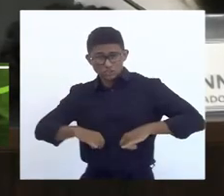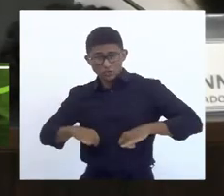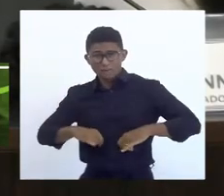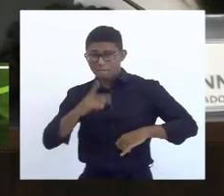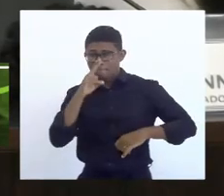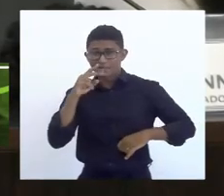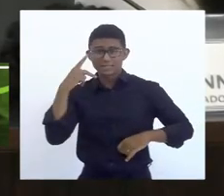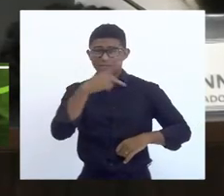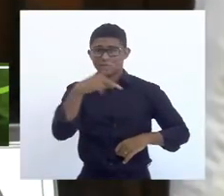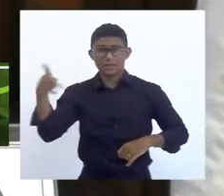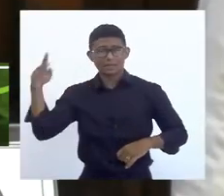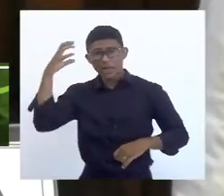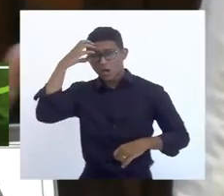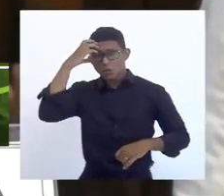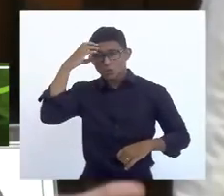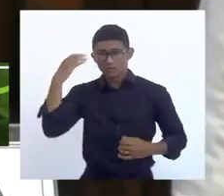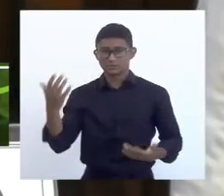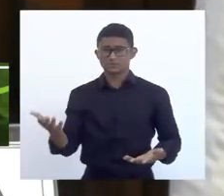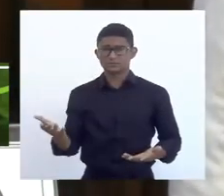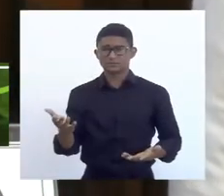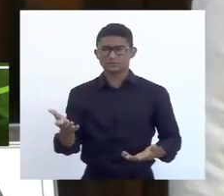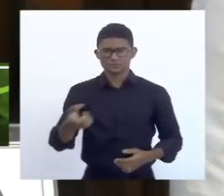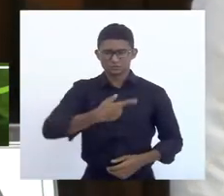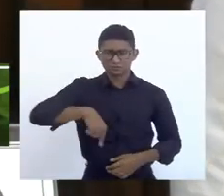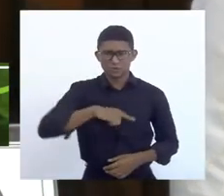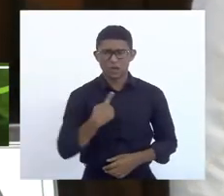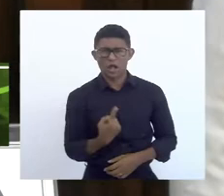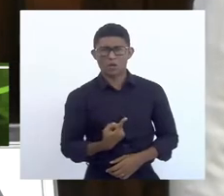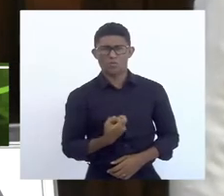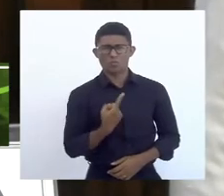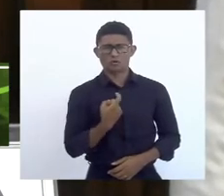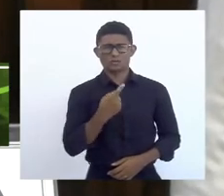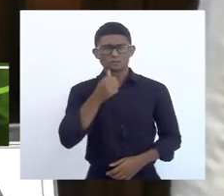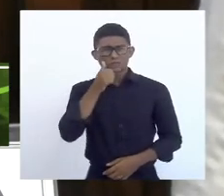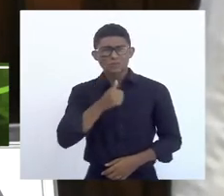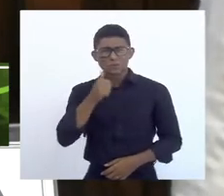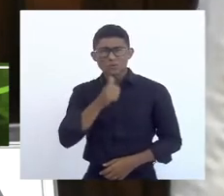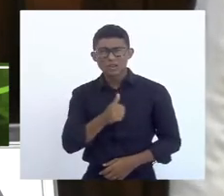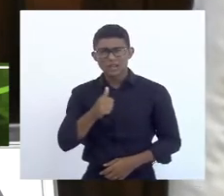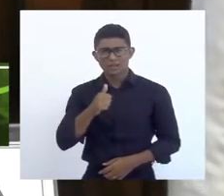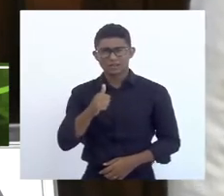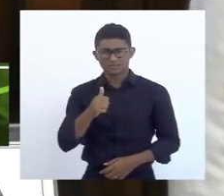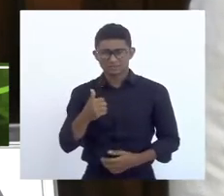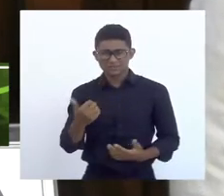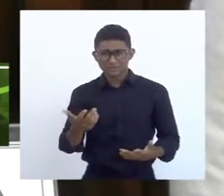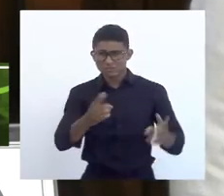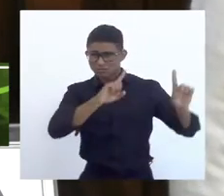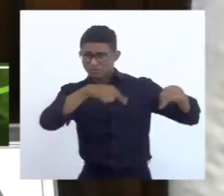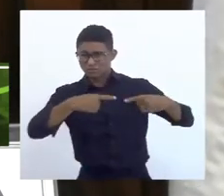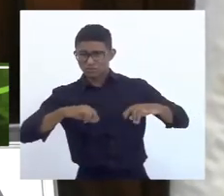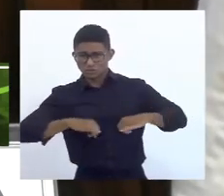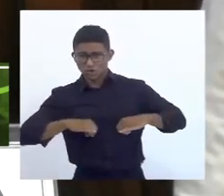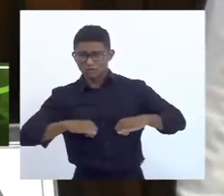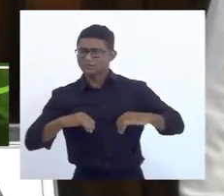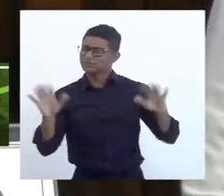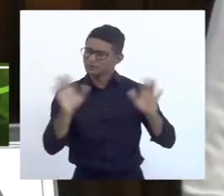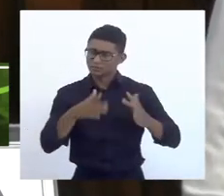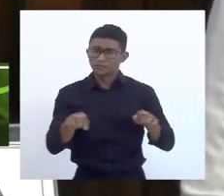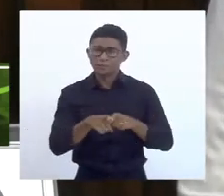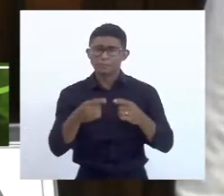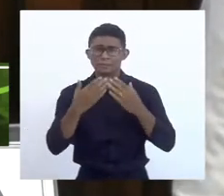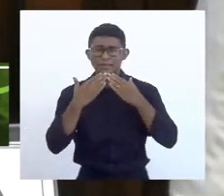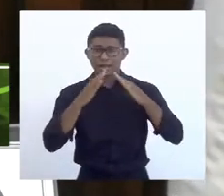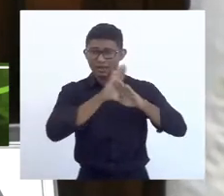Nós não somos as únicas, as mulheres, vítimas de violência política de gênero. As crianças que são vítimas de assédio e de violência sexual